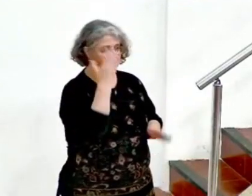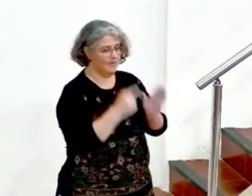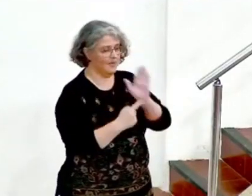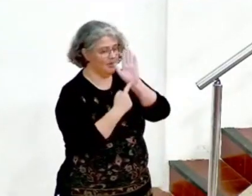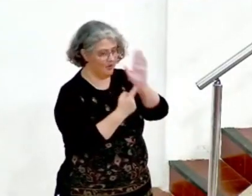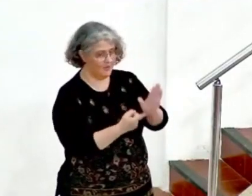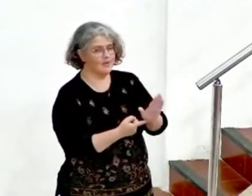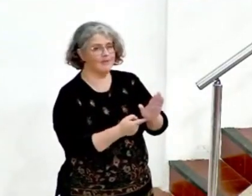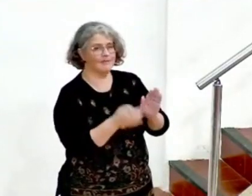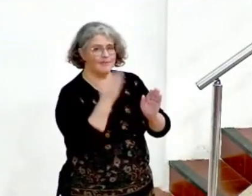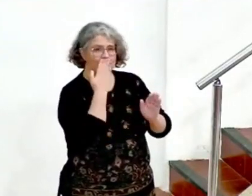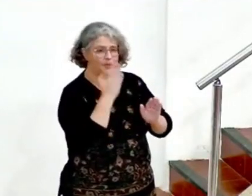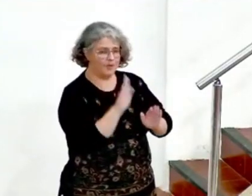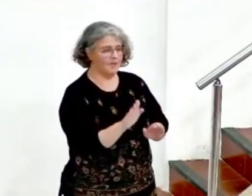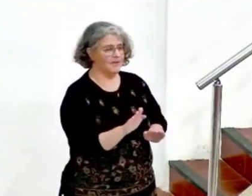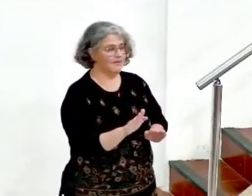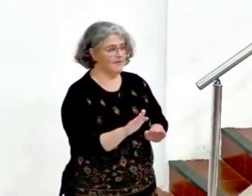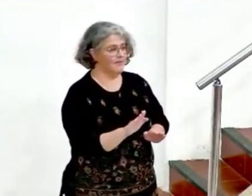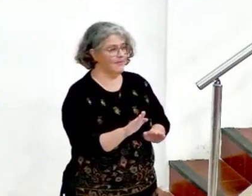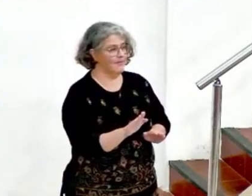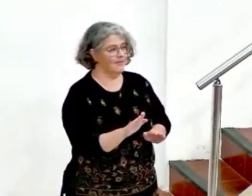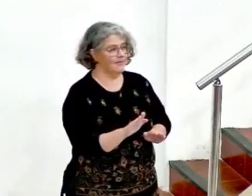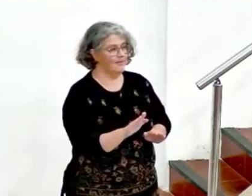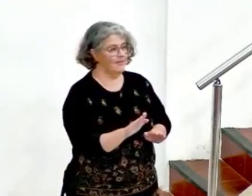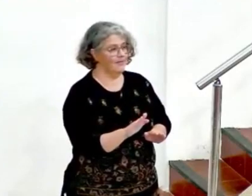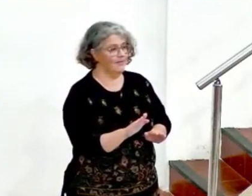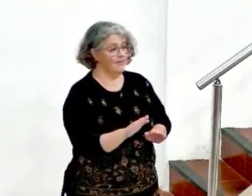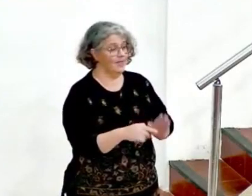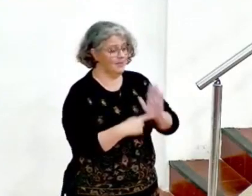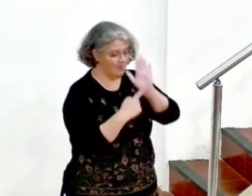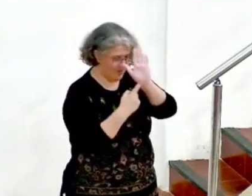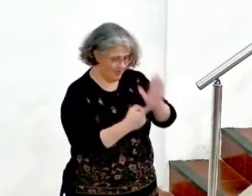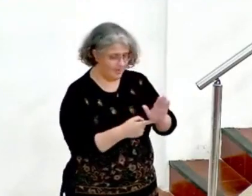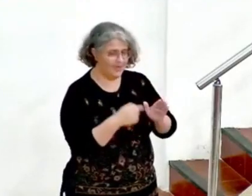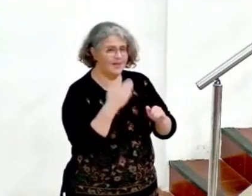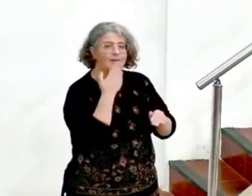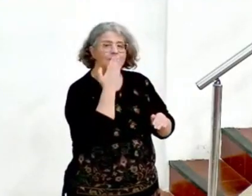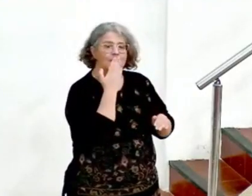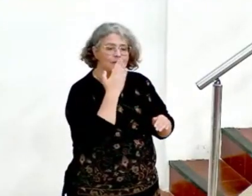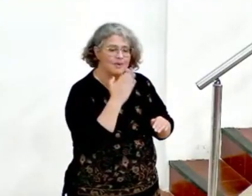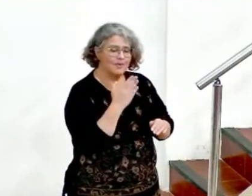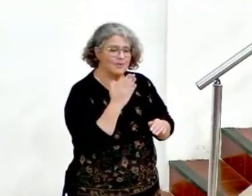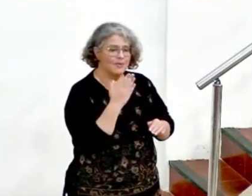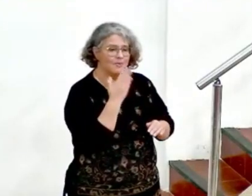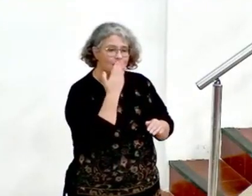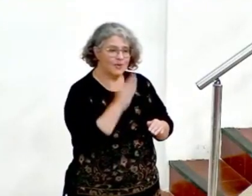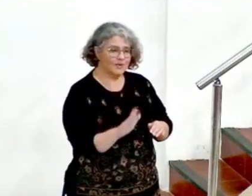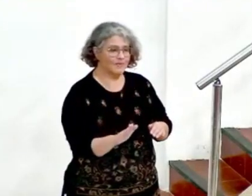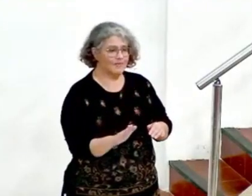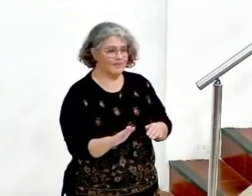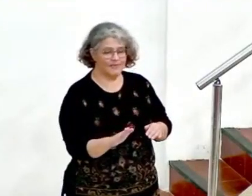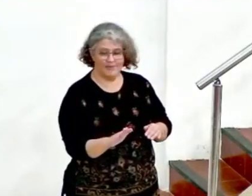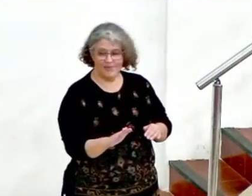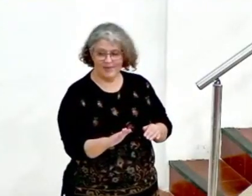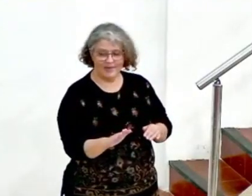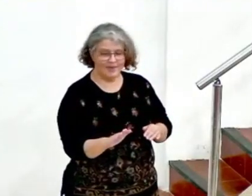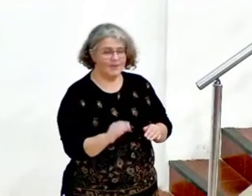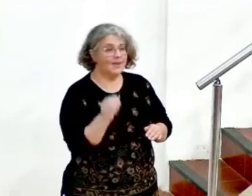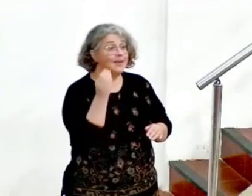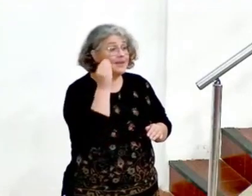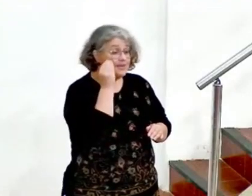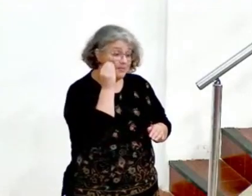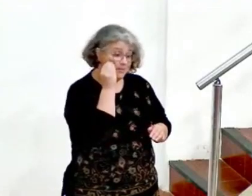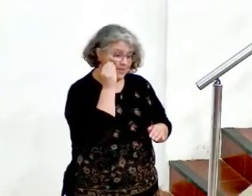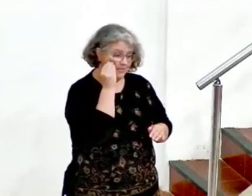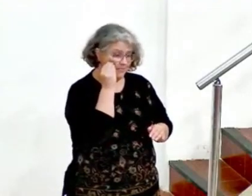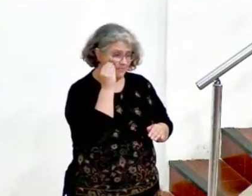a promessa. Aparece para poder mostrar a promessa. Aparece para ela experimentar a